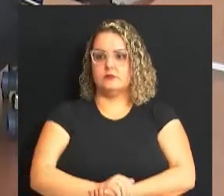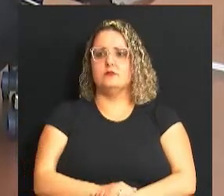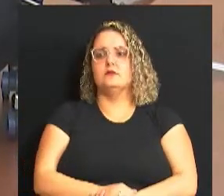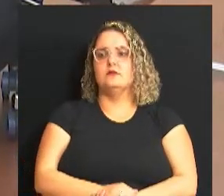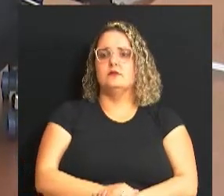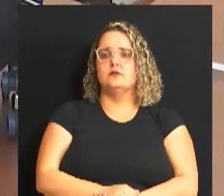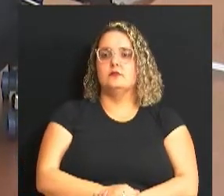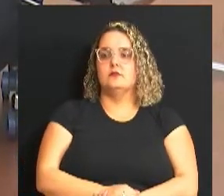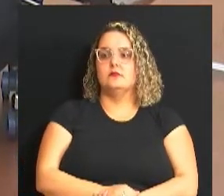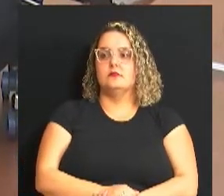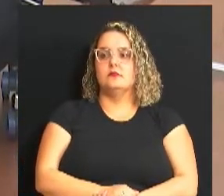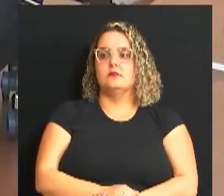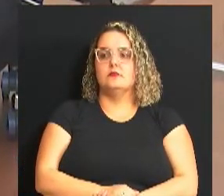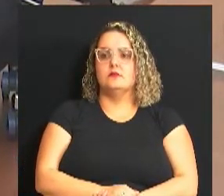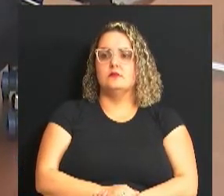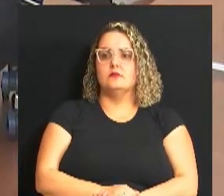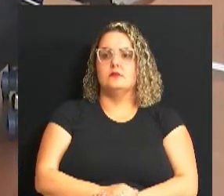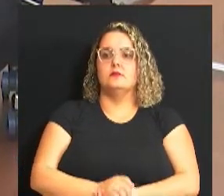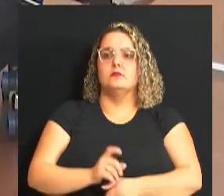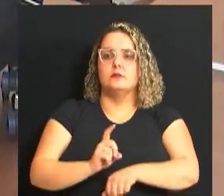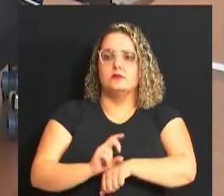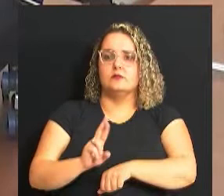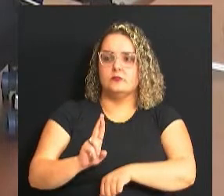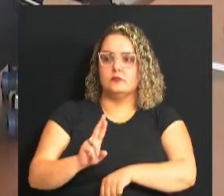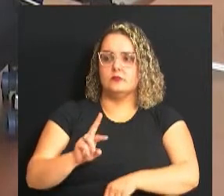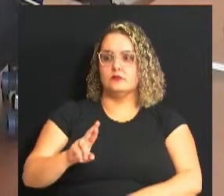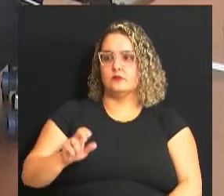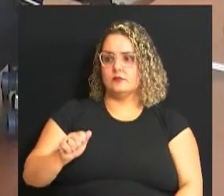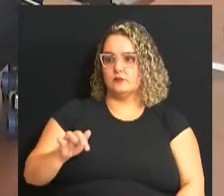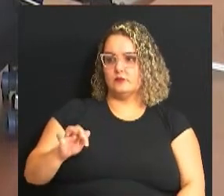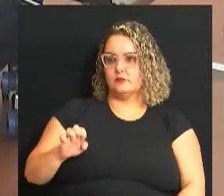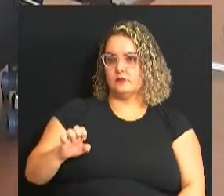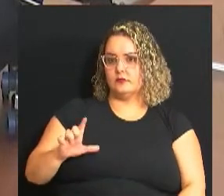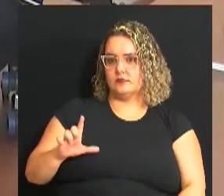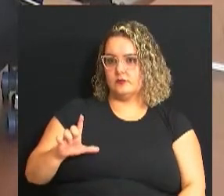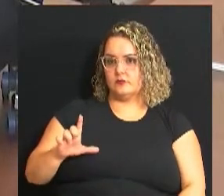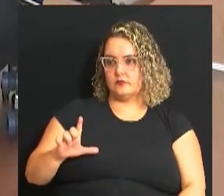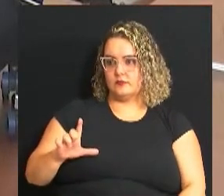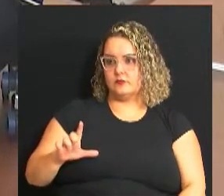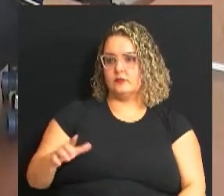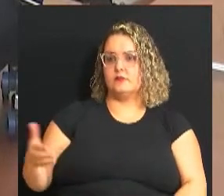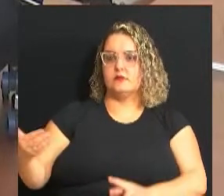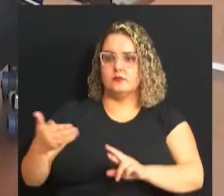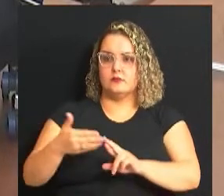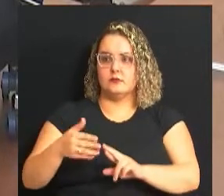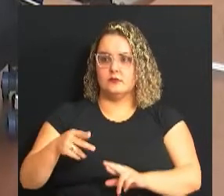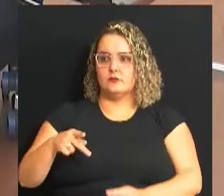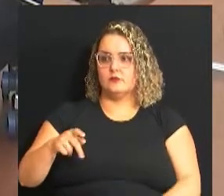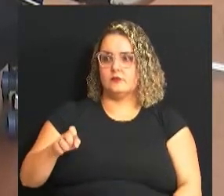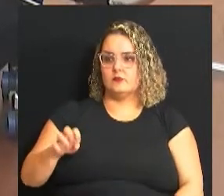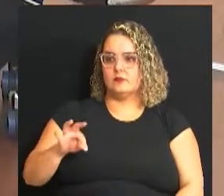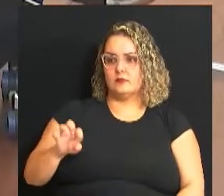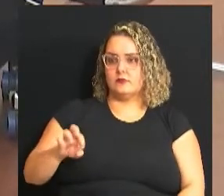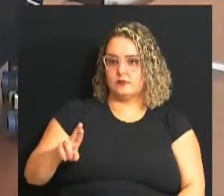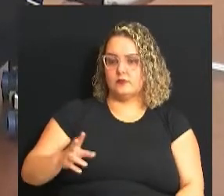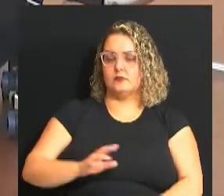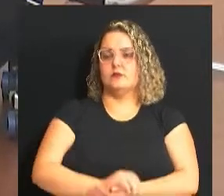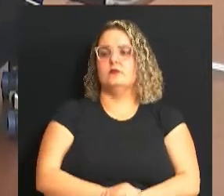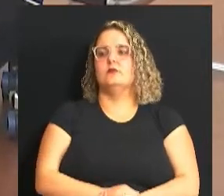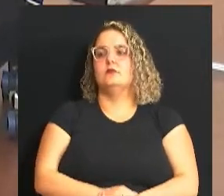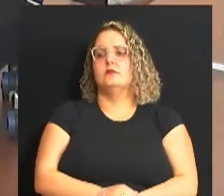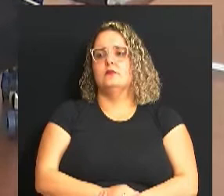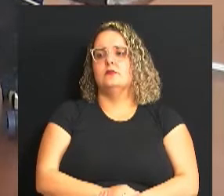Calisto, o doutor Rafael Otaviano, aqui representando o secretário Pitor